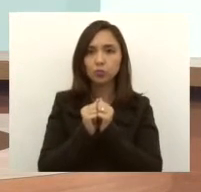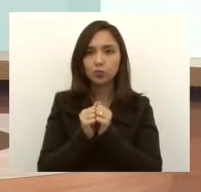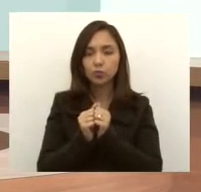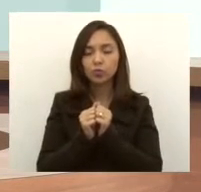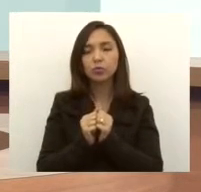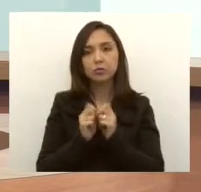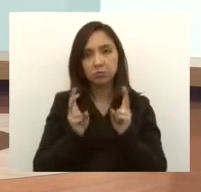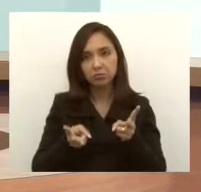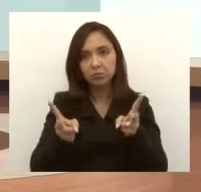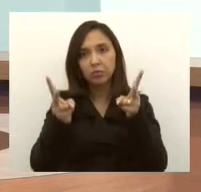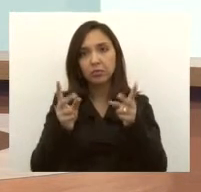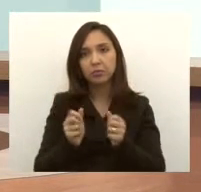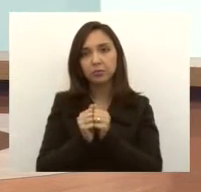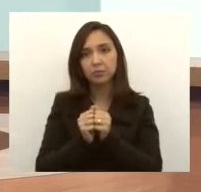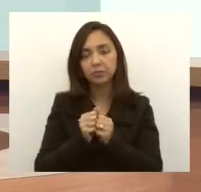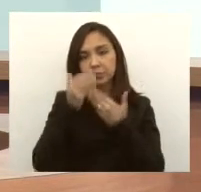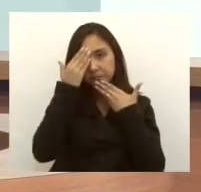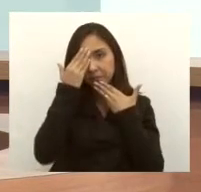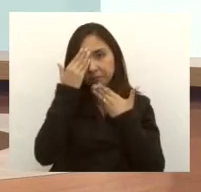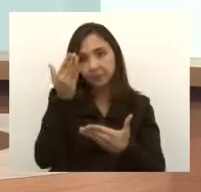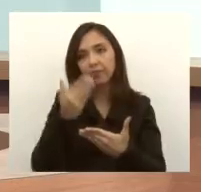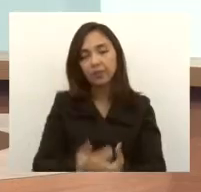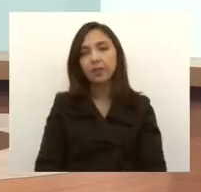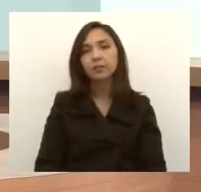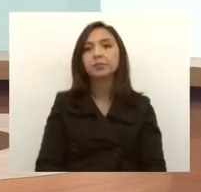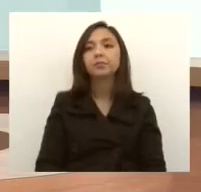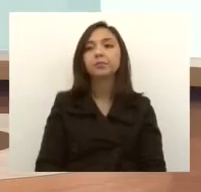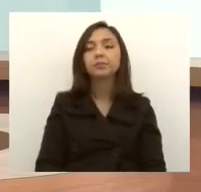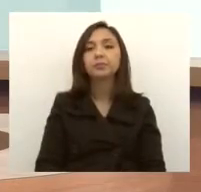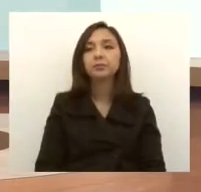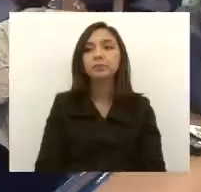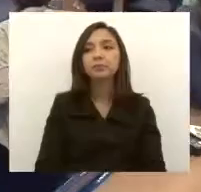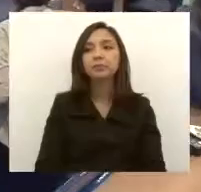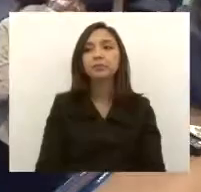e vamos continuar junto. Obrigado, até mais.